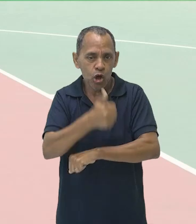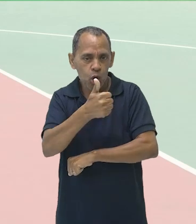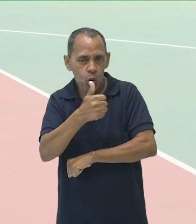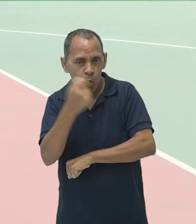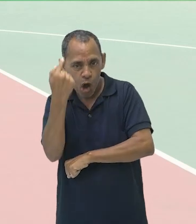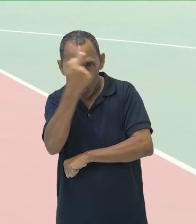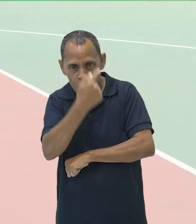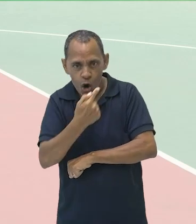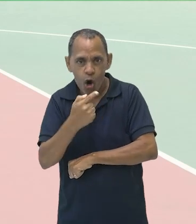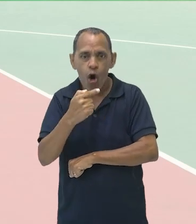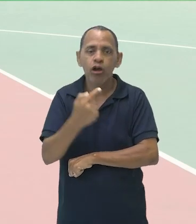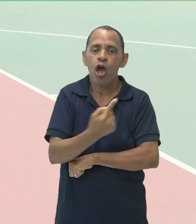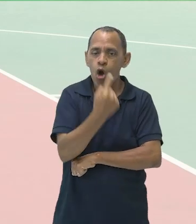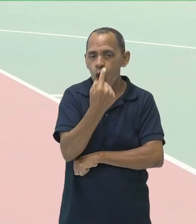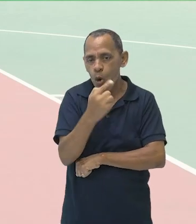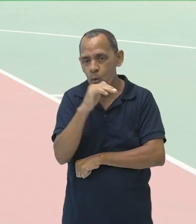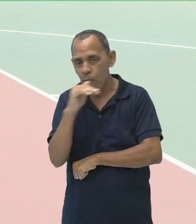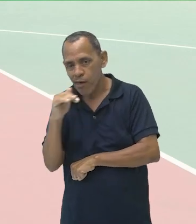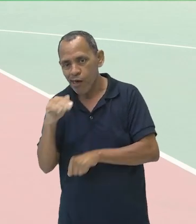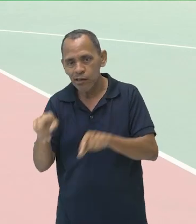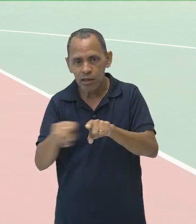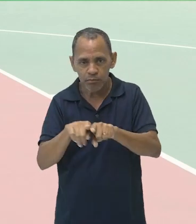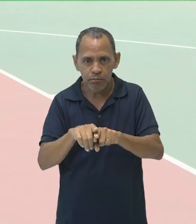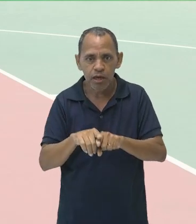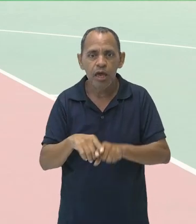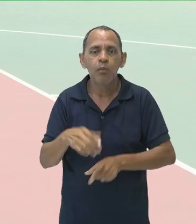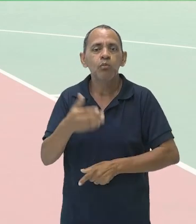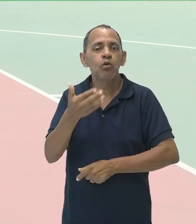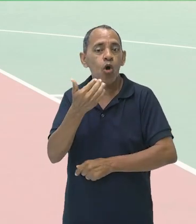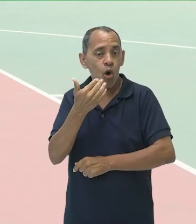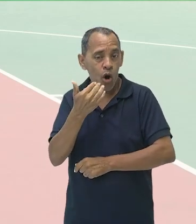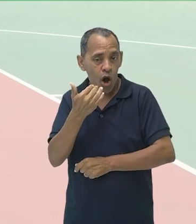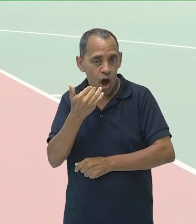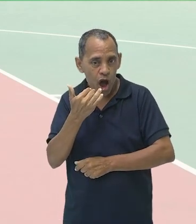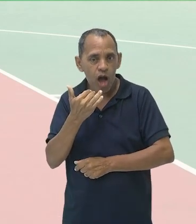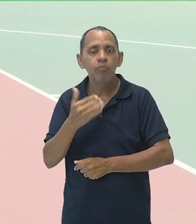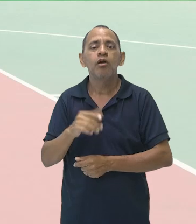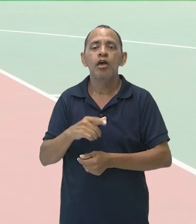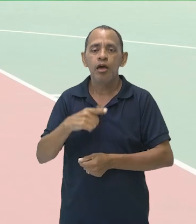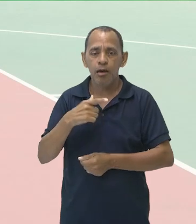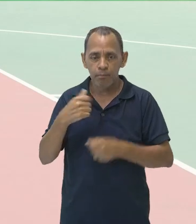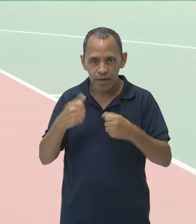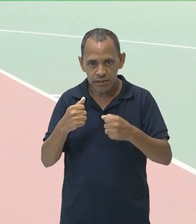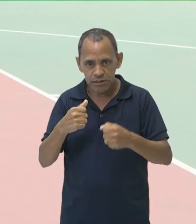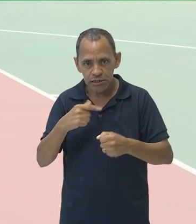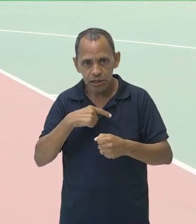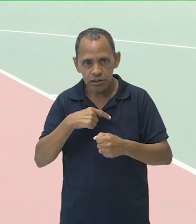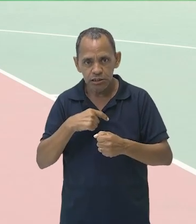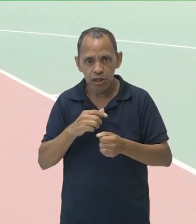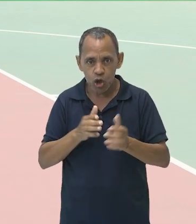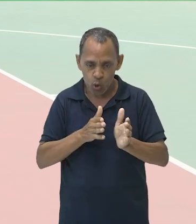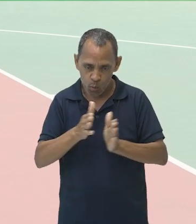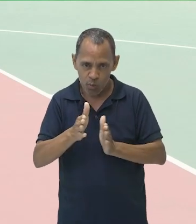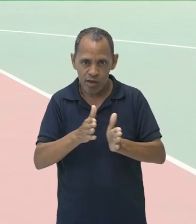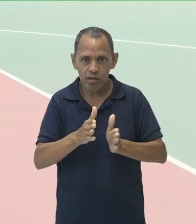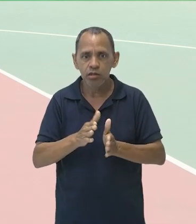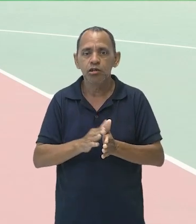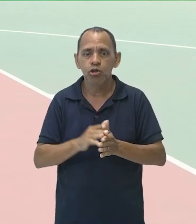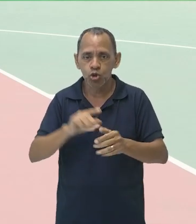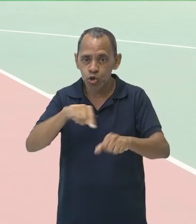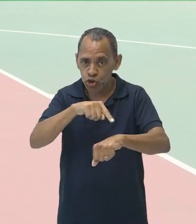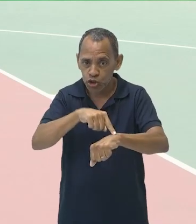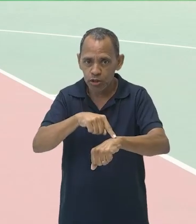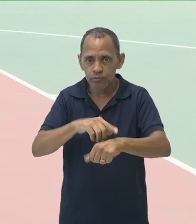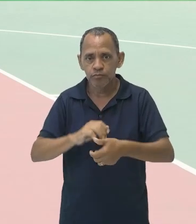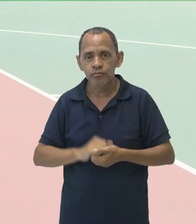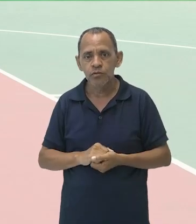ali fazer a digestão e você consiga fazer uma boa prática, tá certo? Muito bem, e quais são os sintomas? A